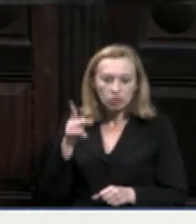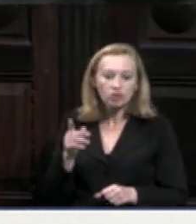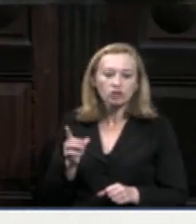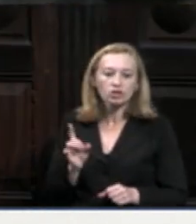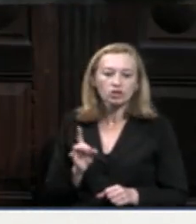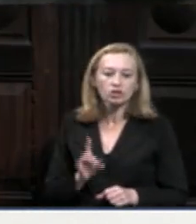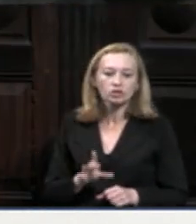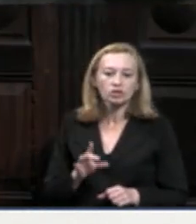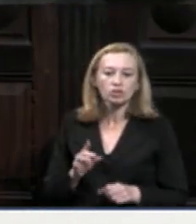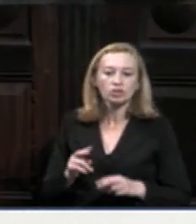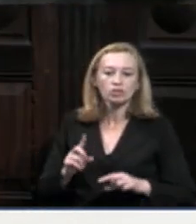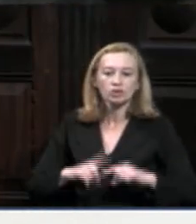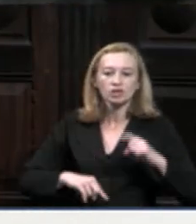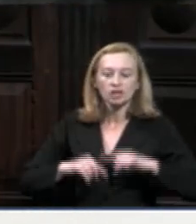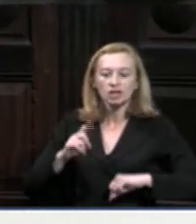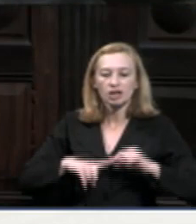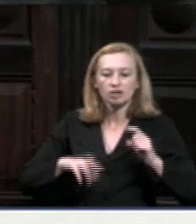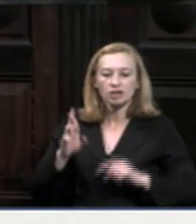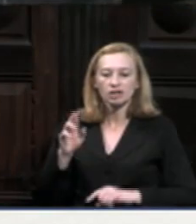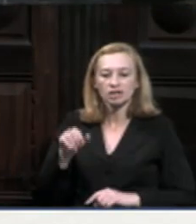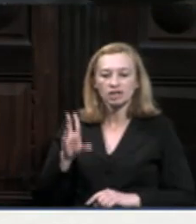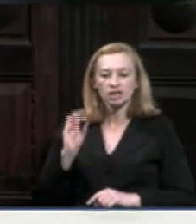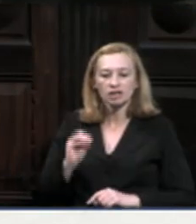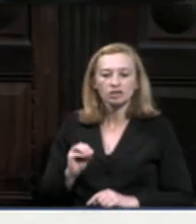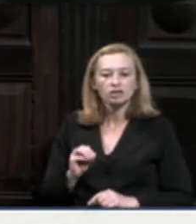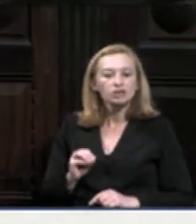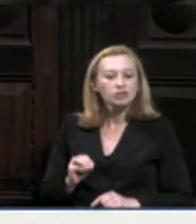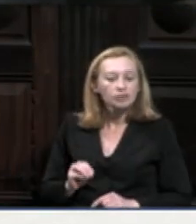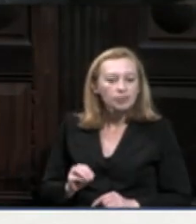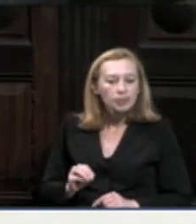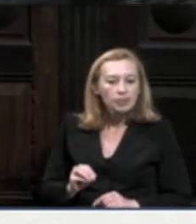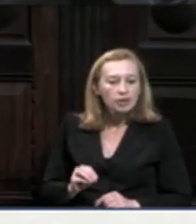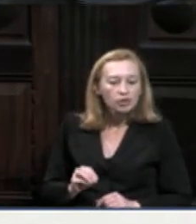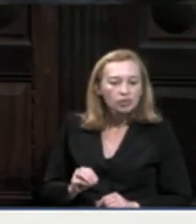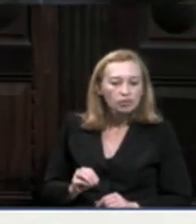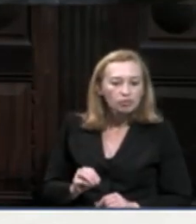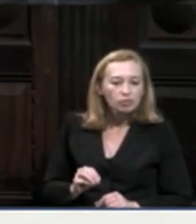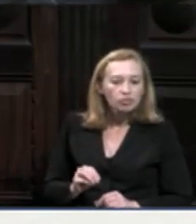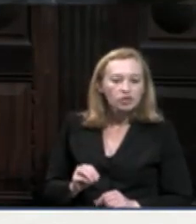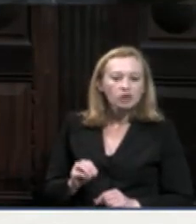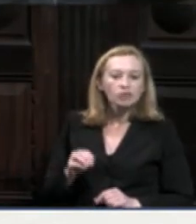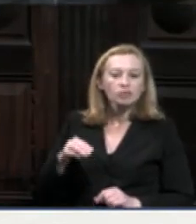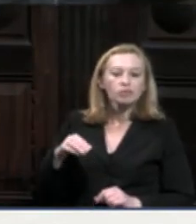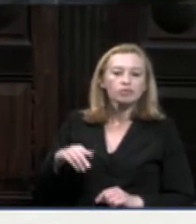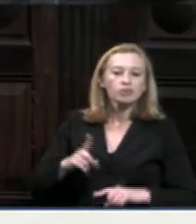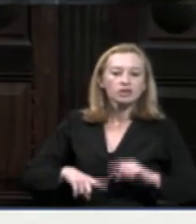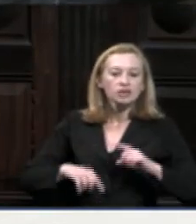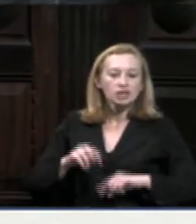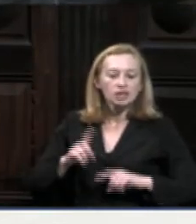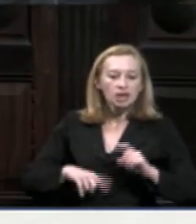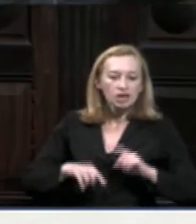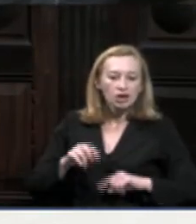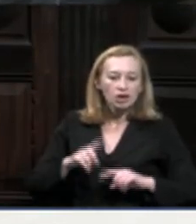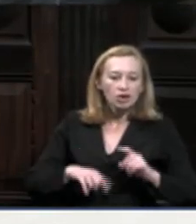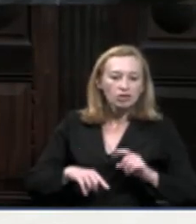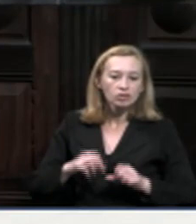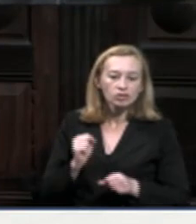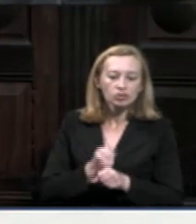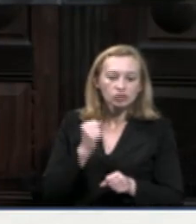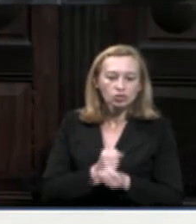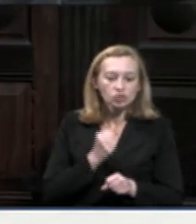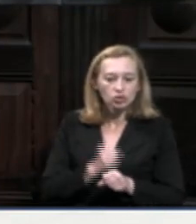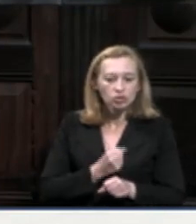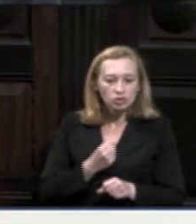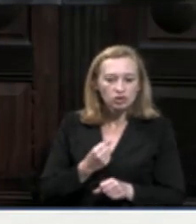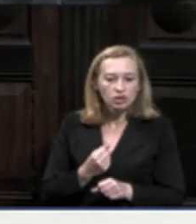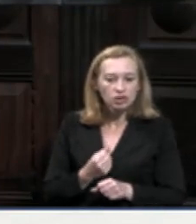reciclados. Parágrafo único. Entende-se por agregado reciclado material granular proveniente do beneficiamento de resíduos de construção ou demolição de